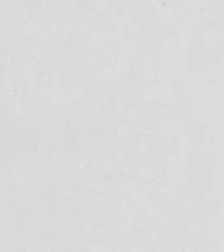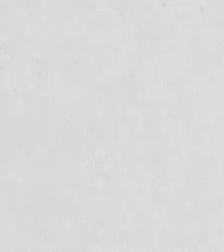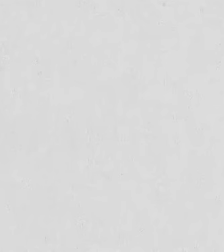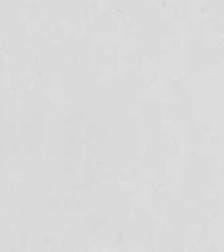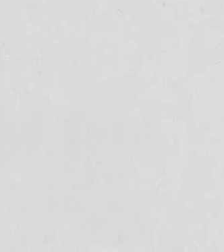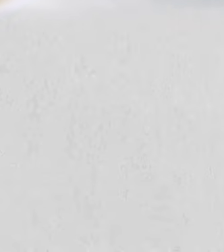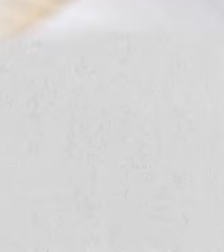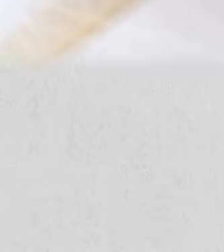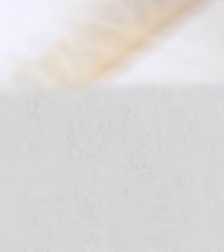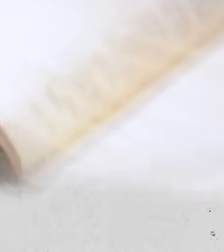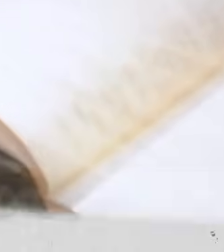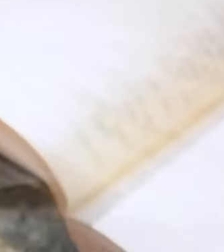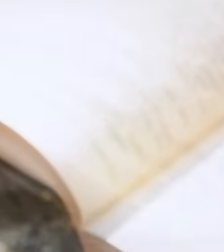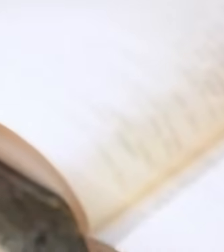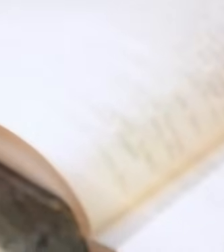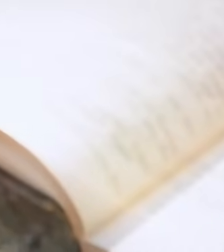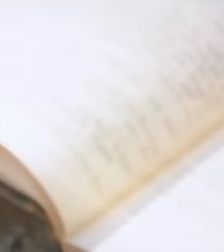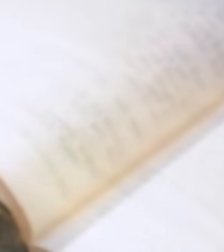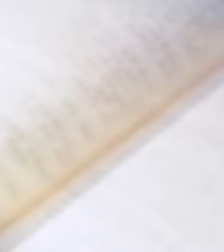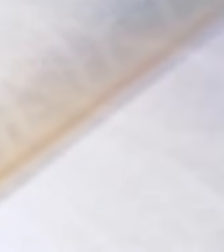vinheta.